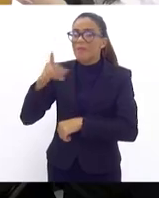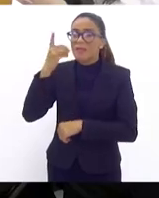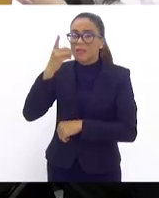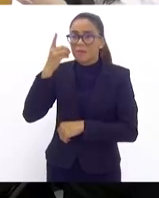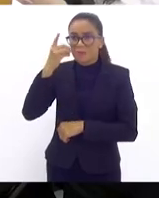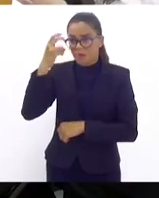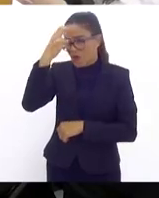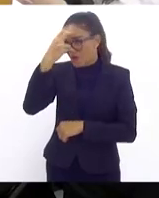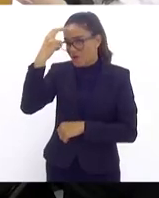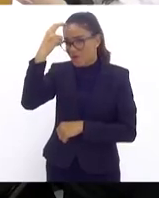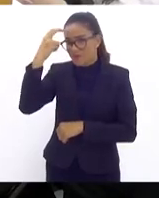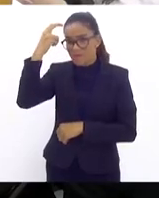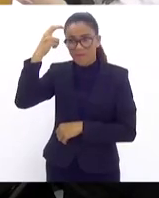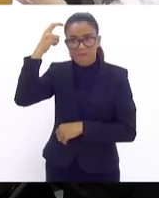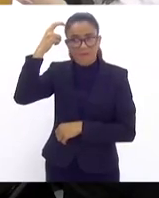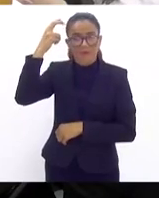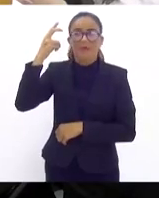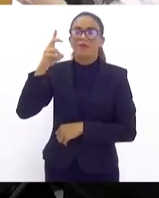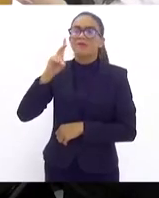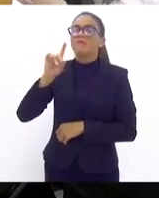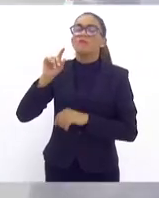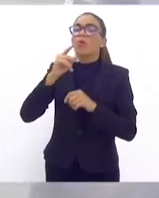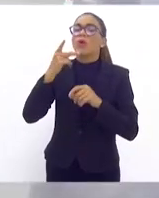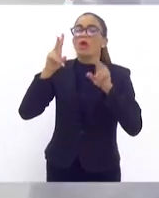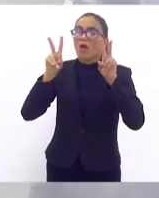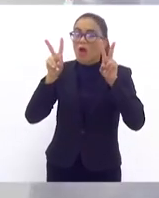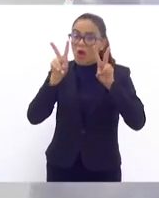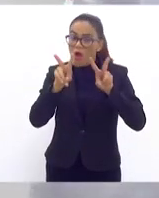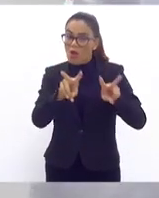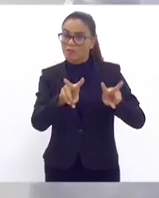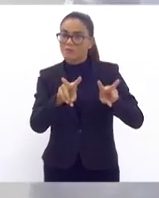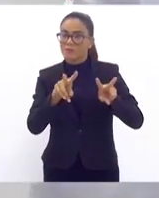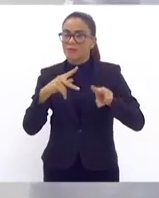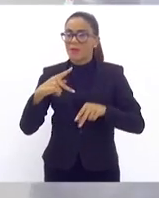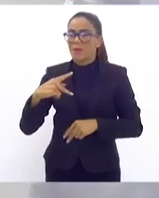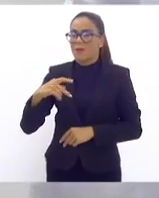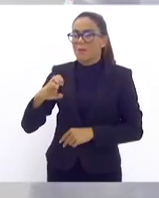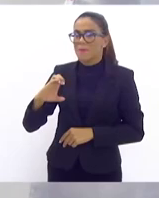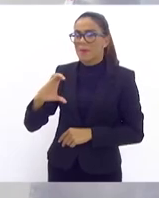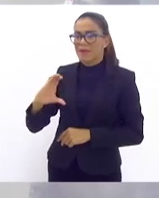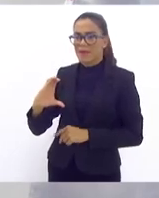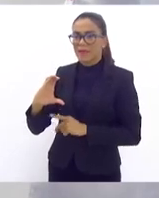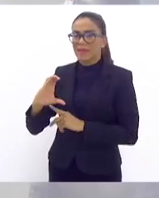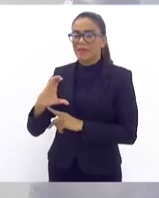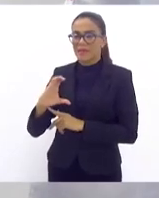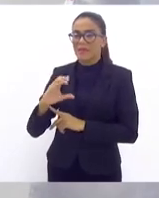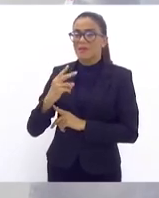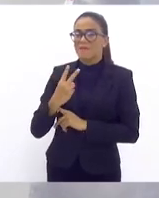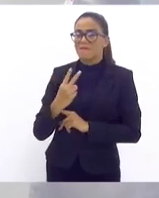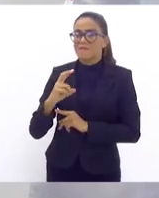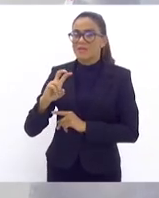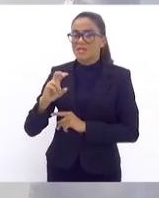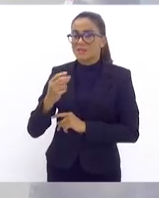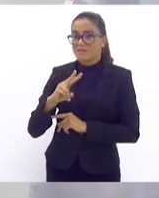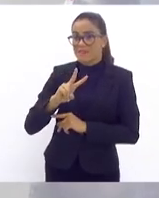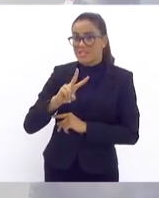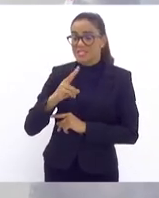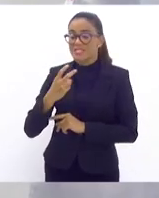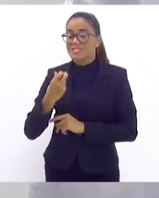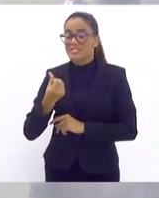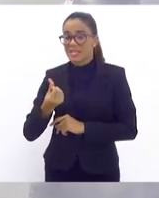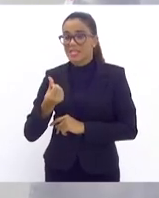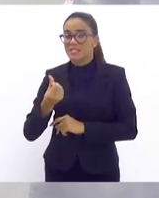importante as assessorias observarem uma PEC em andamento que é a PEC 26 de